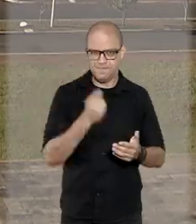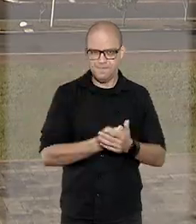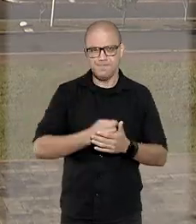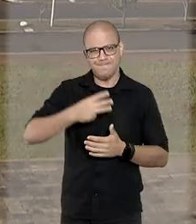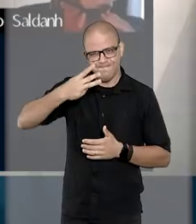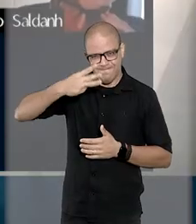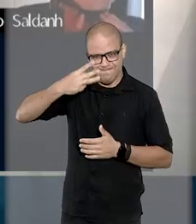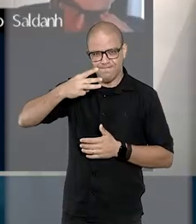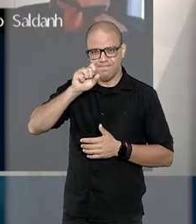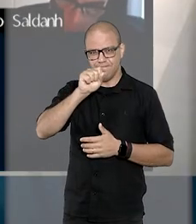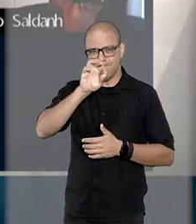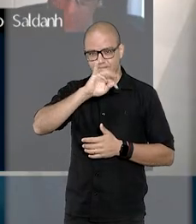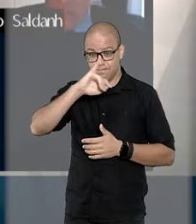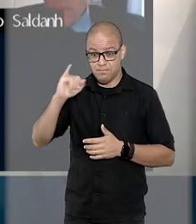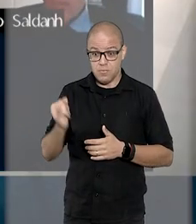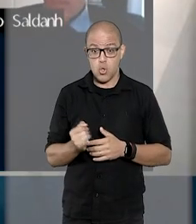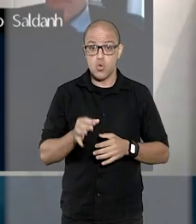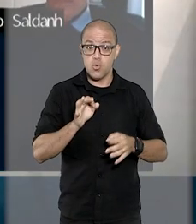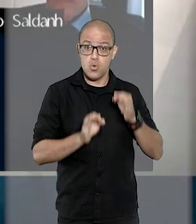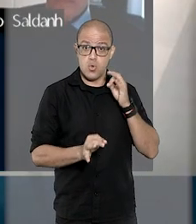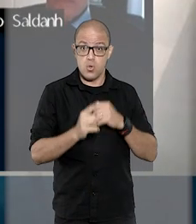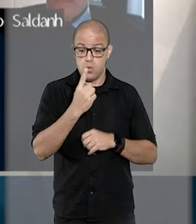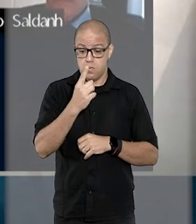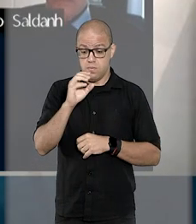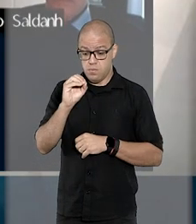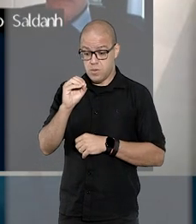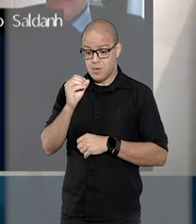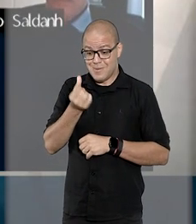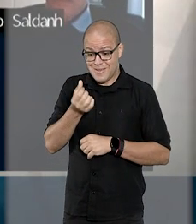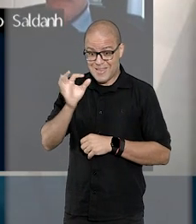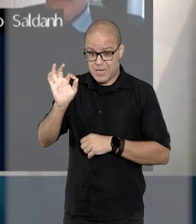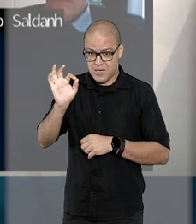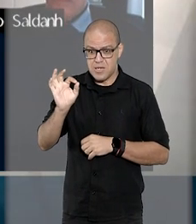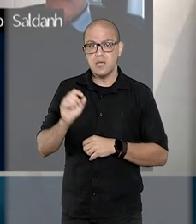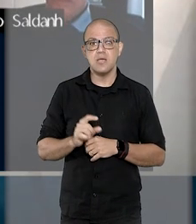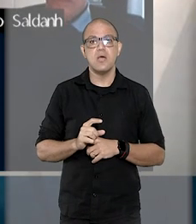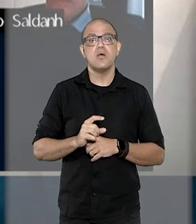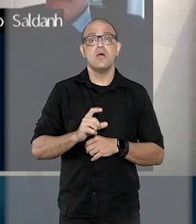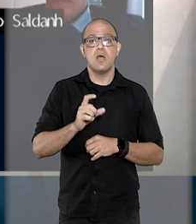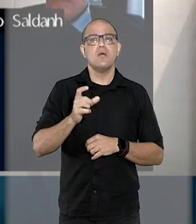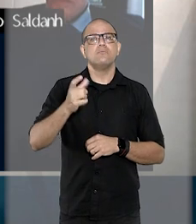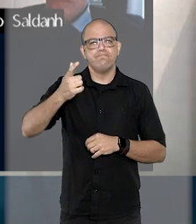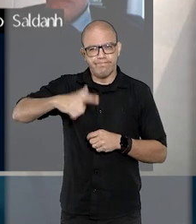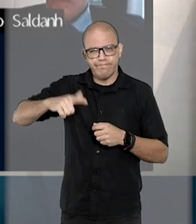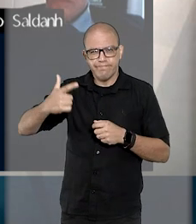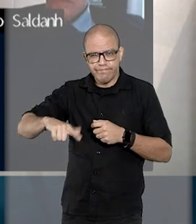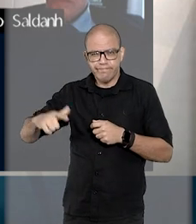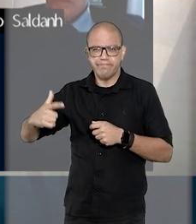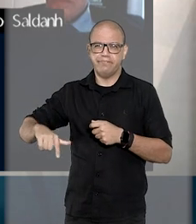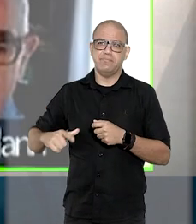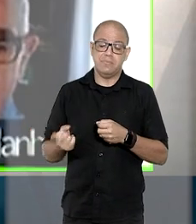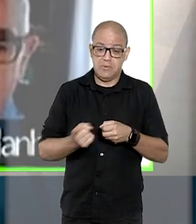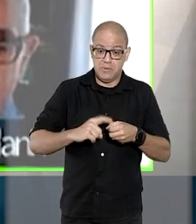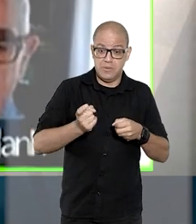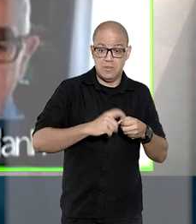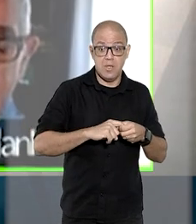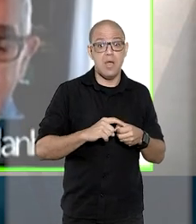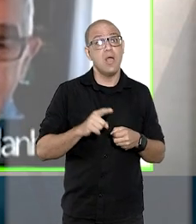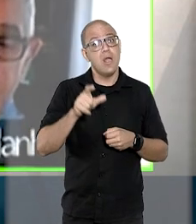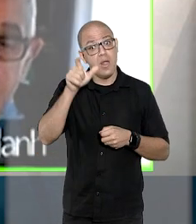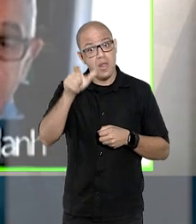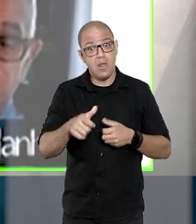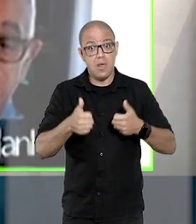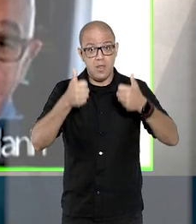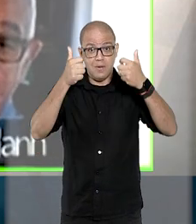do STJ ao julgar o tema 1060 sob o rito dos recursos repetitivos. Ou seja, a tese